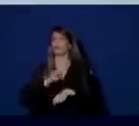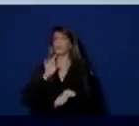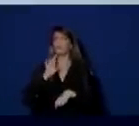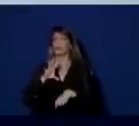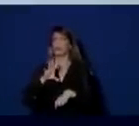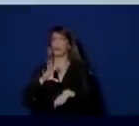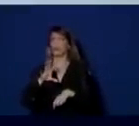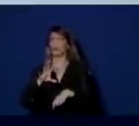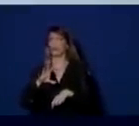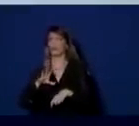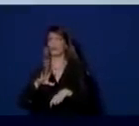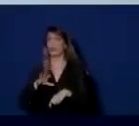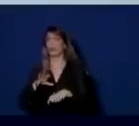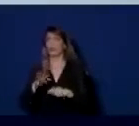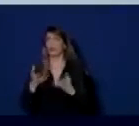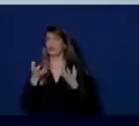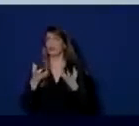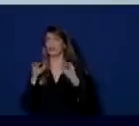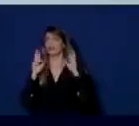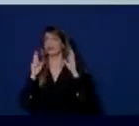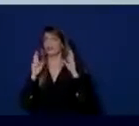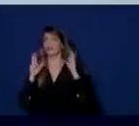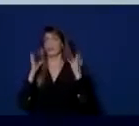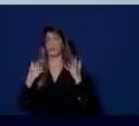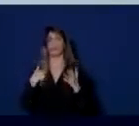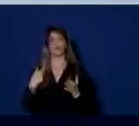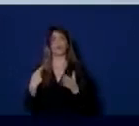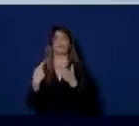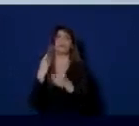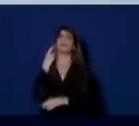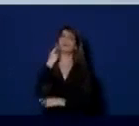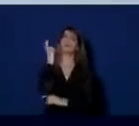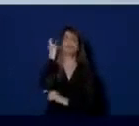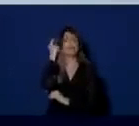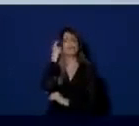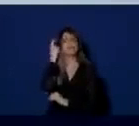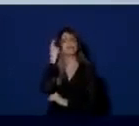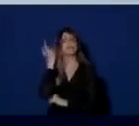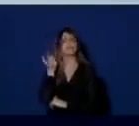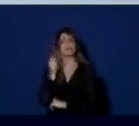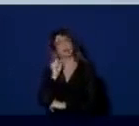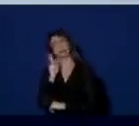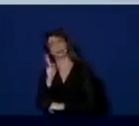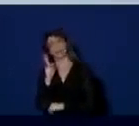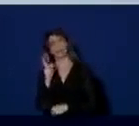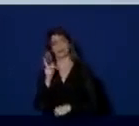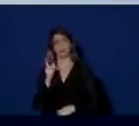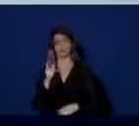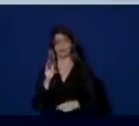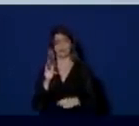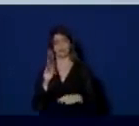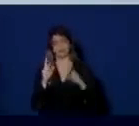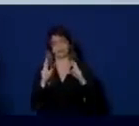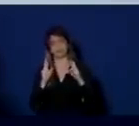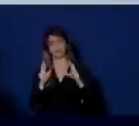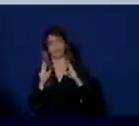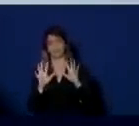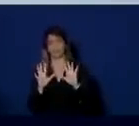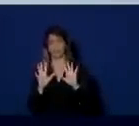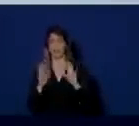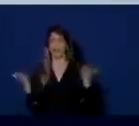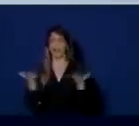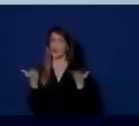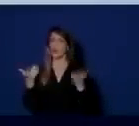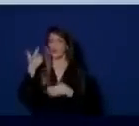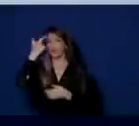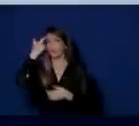para atingir as expectativas. Mas eu fico me perguntando, tá bom, então é para atingir as expectativas, mas vamos nos